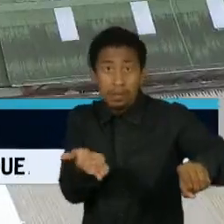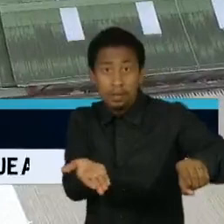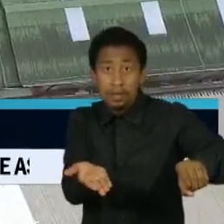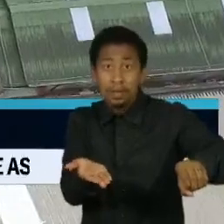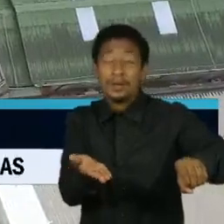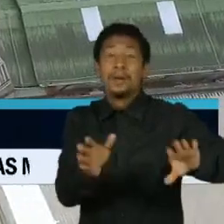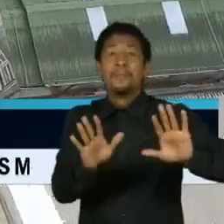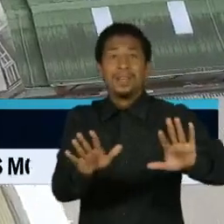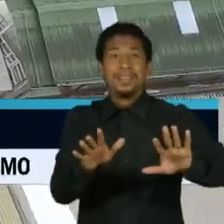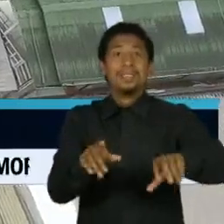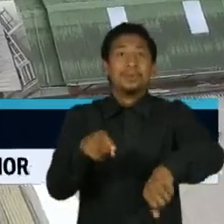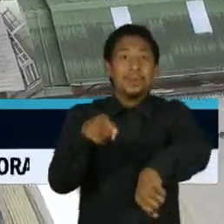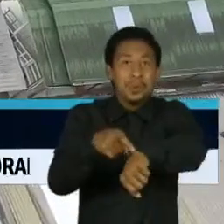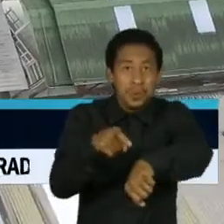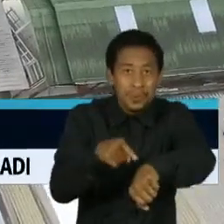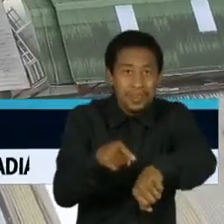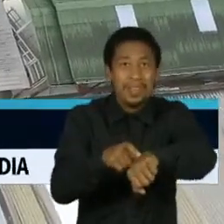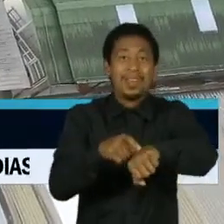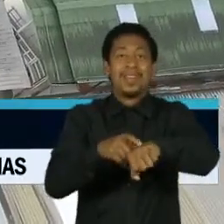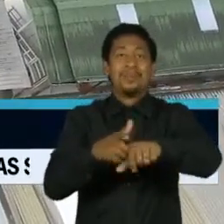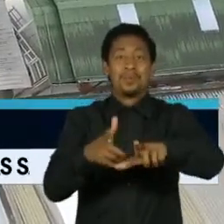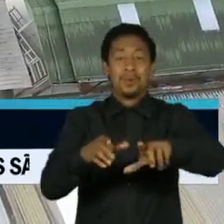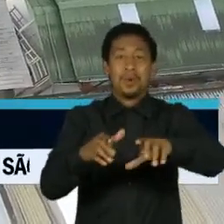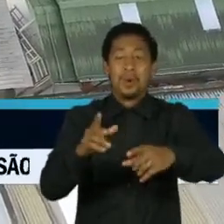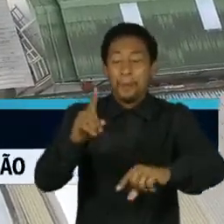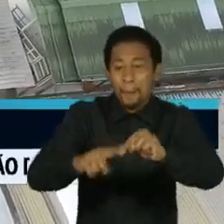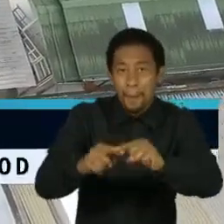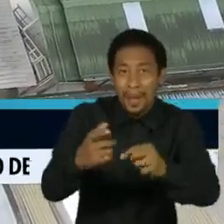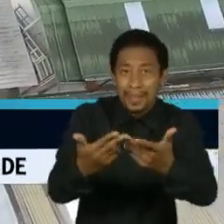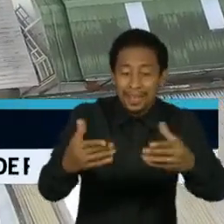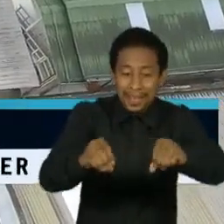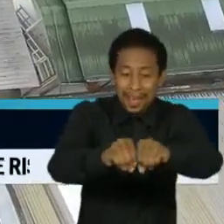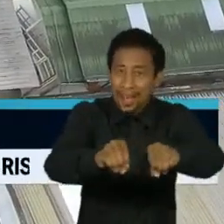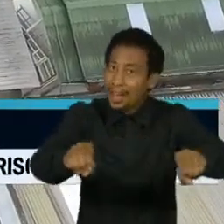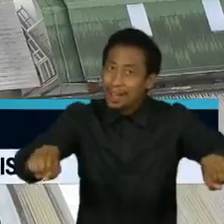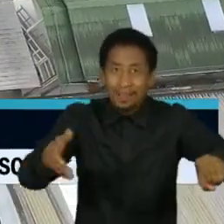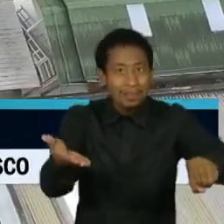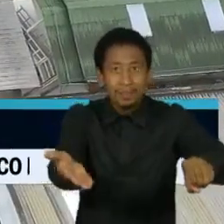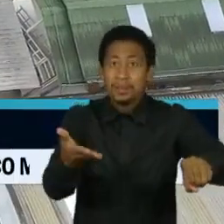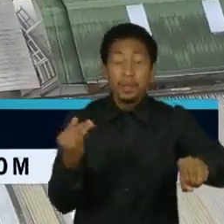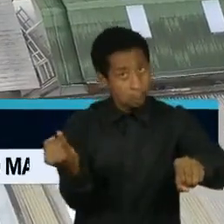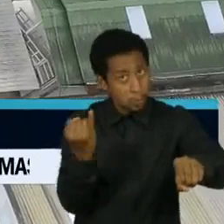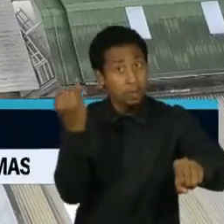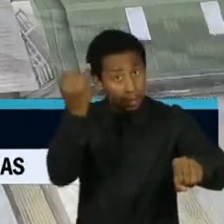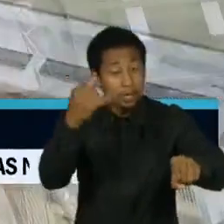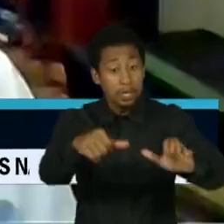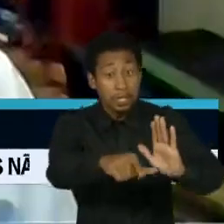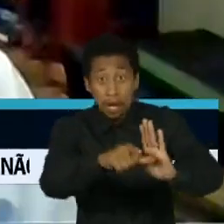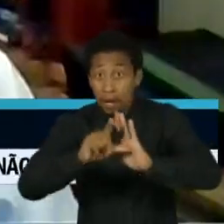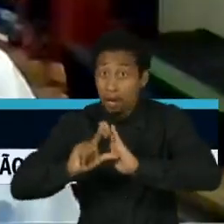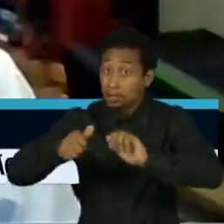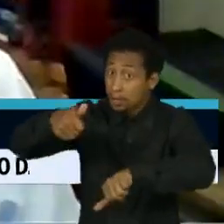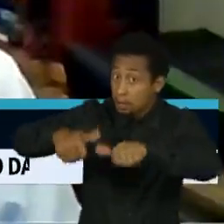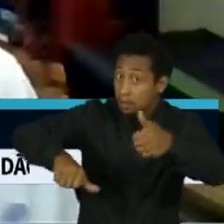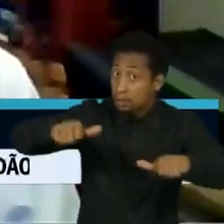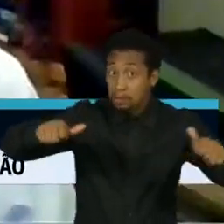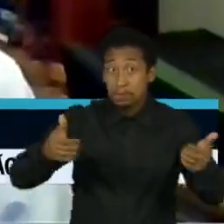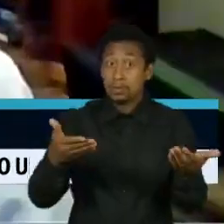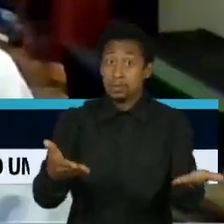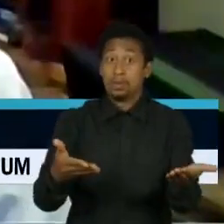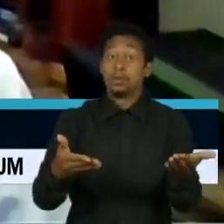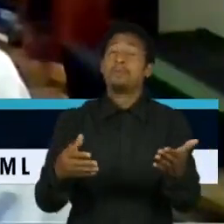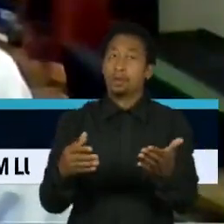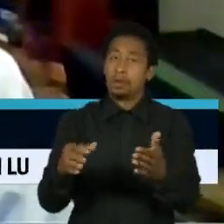tempo, o material de que ele é feito, tudo isso são fatores importantes. São fatores importantes para você fazer o